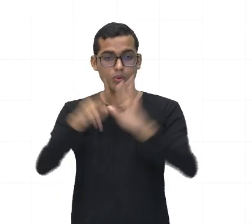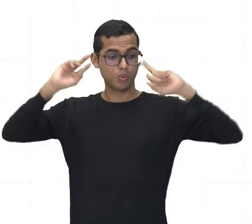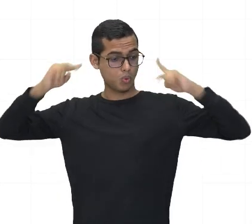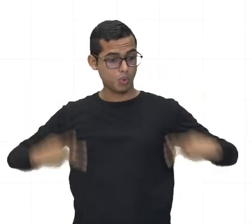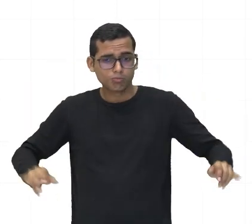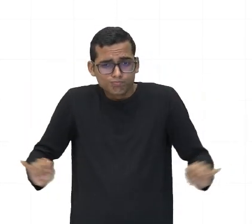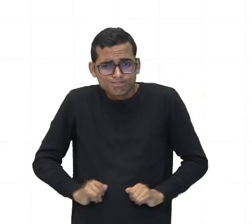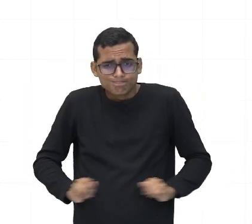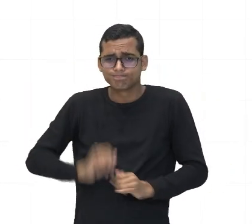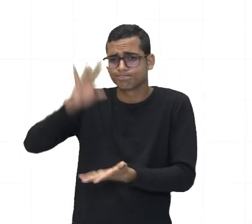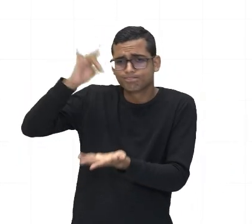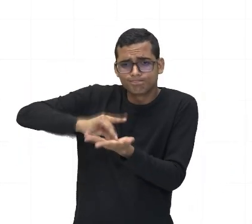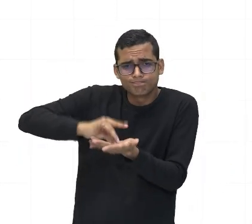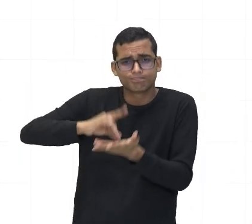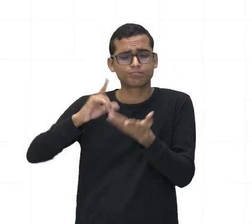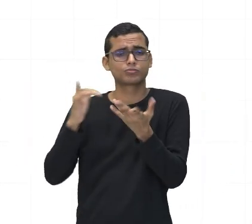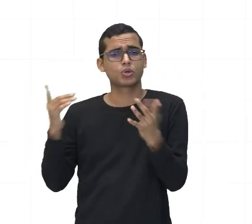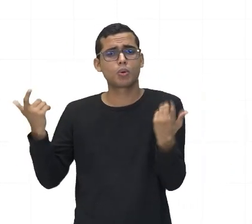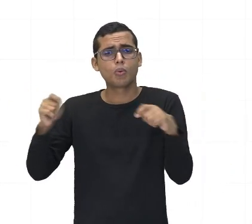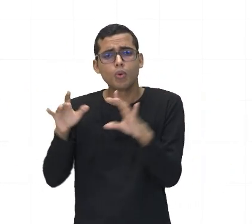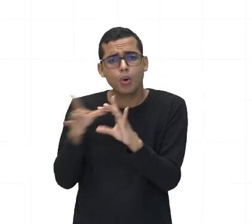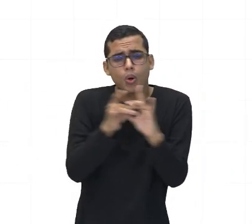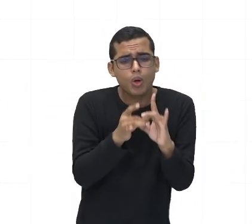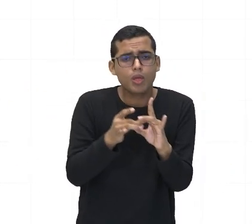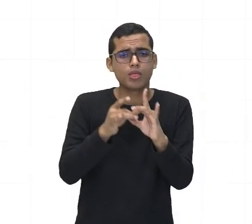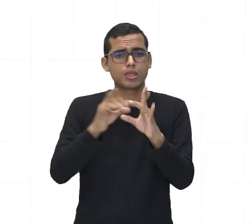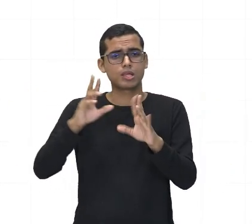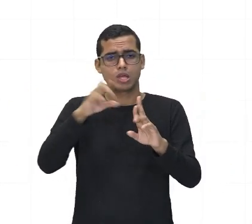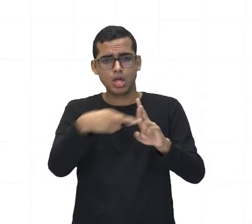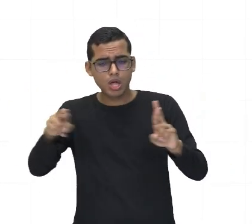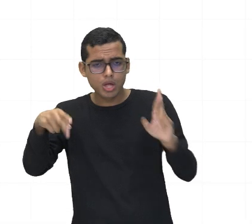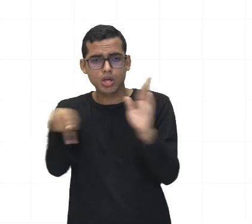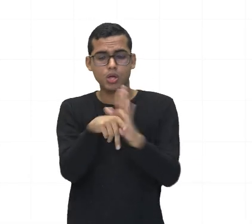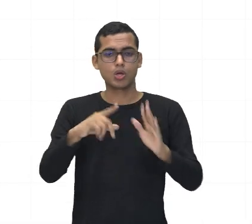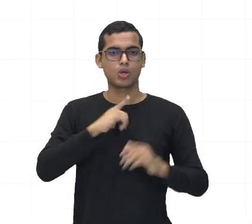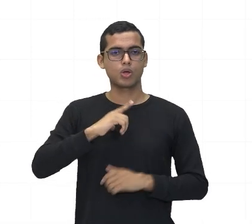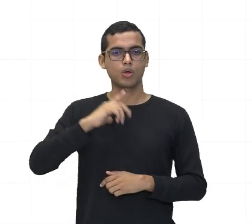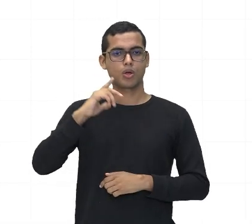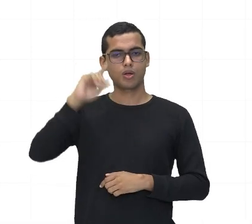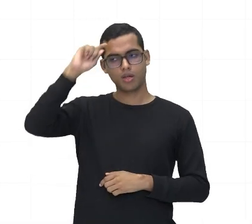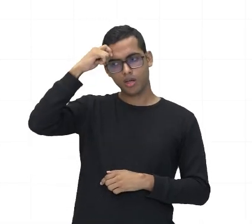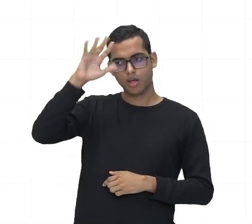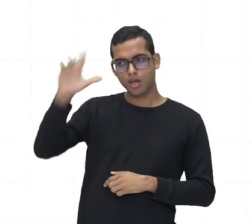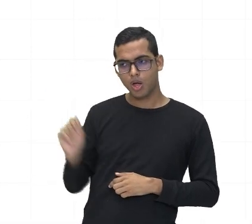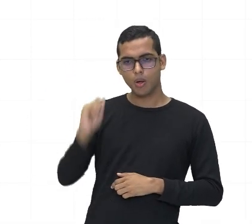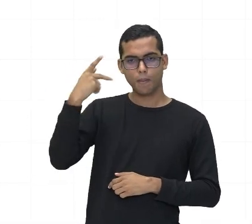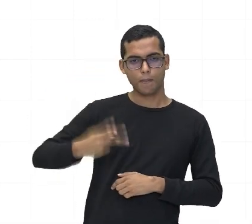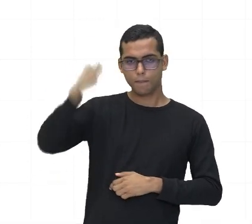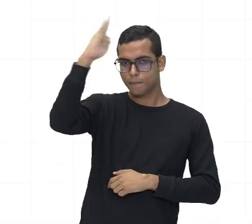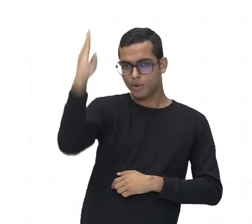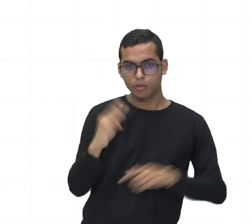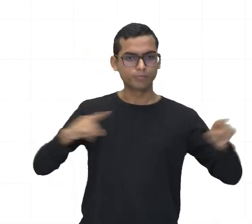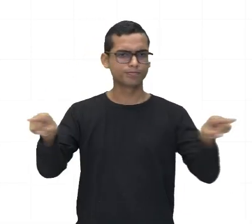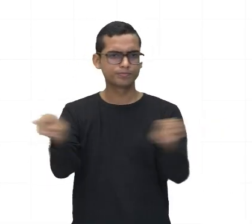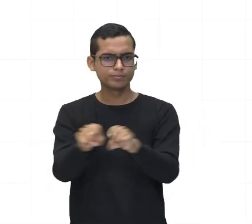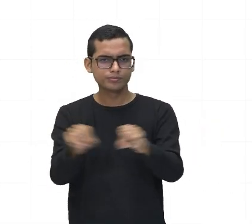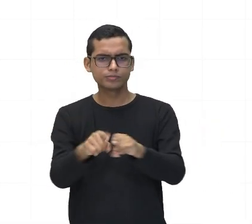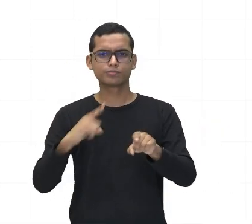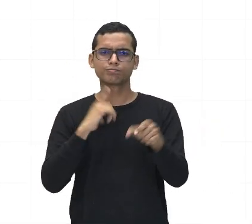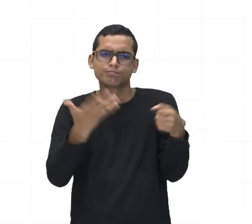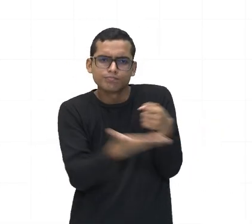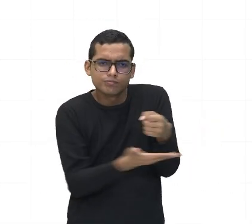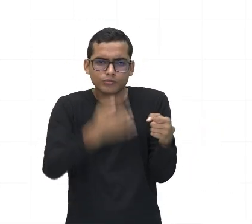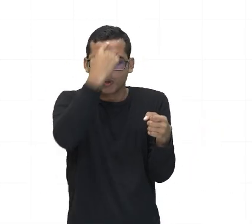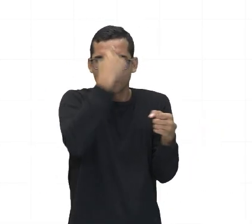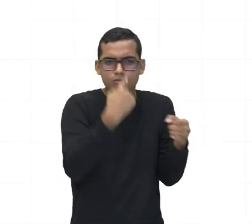sofredor. E isso a gente pode conectar que nas religiões afro-brasileiras, como está na próxima cartela, elas estão